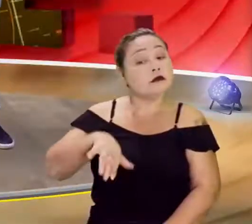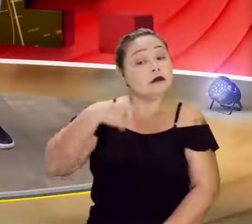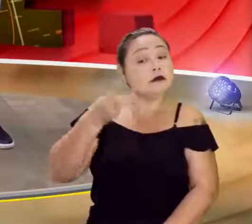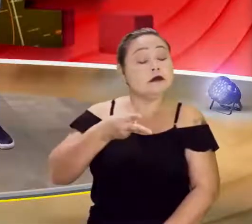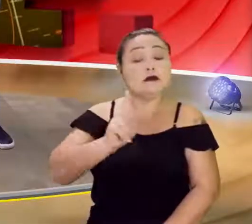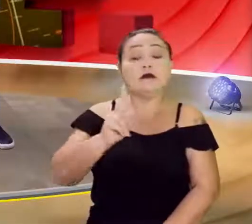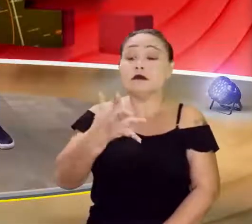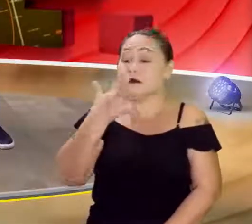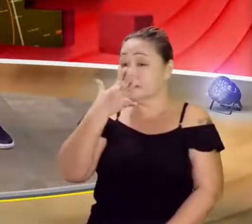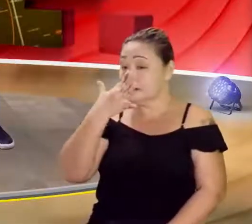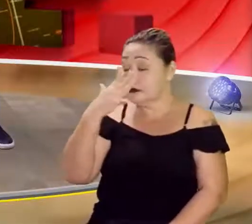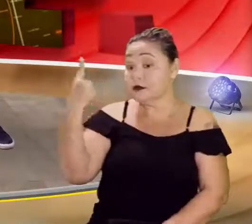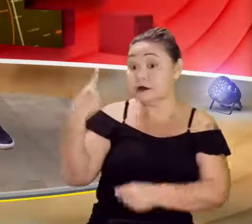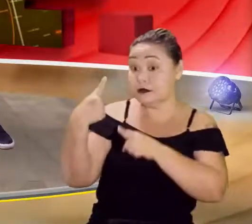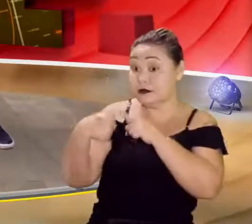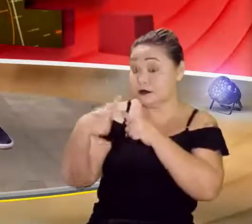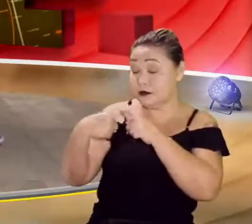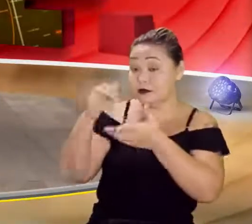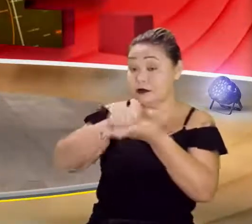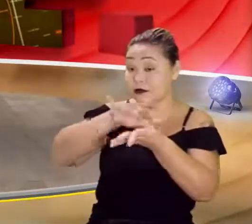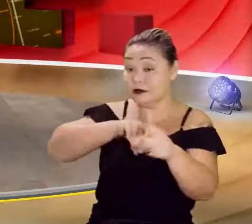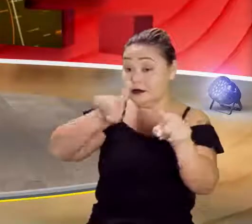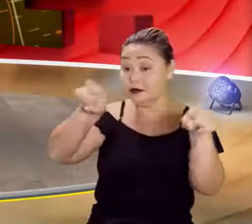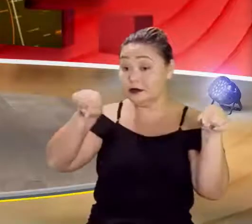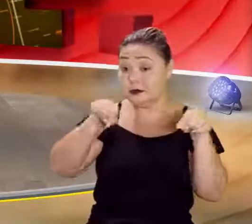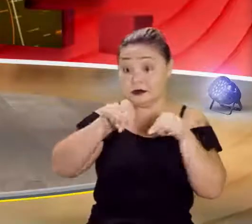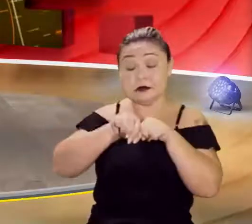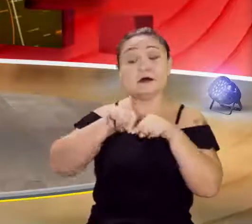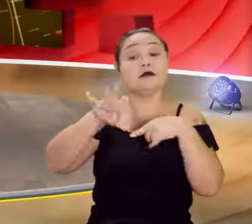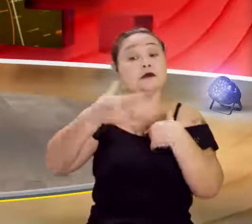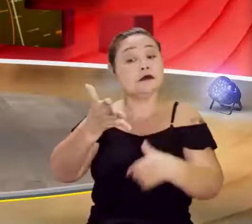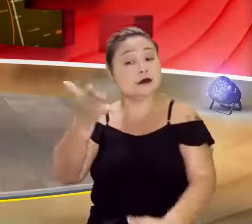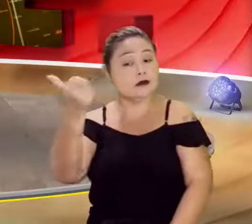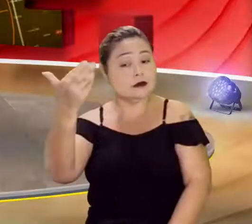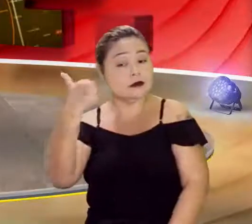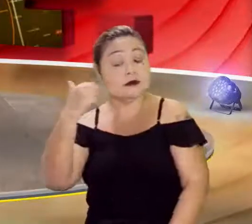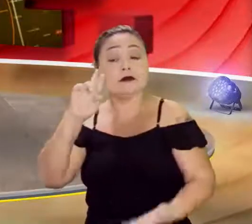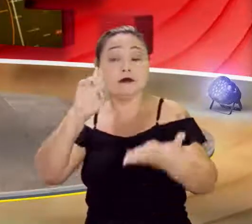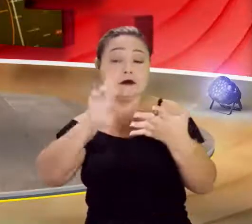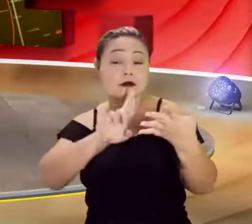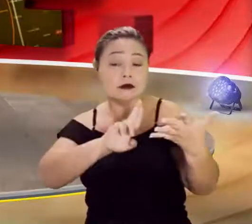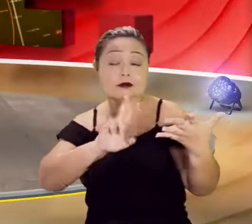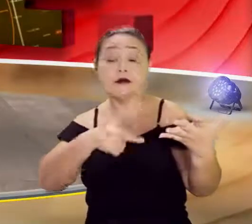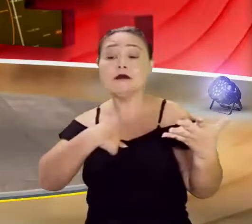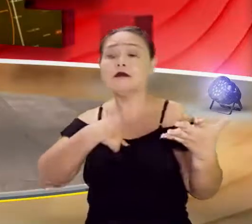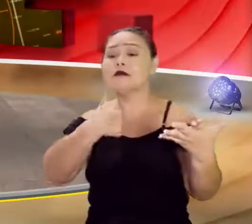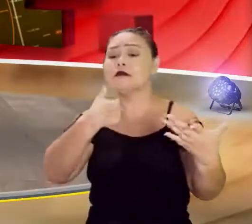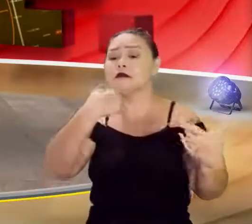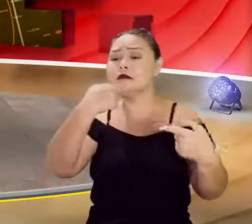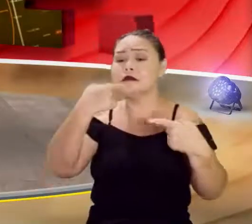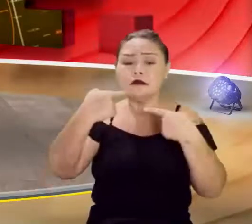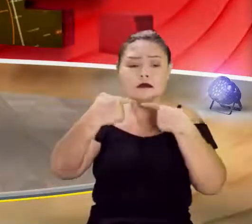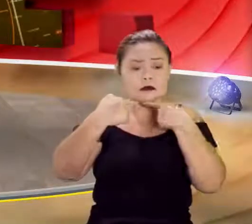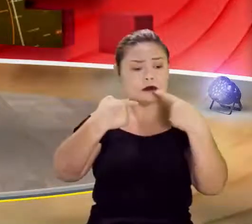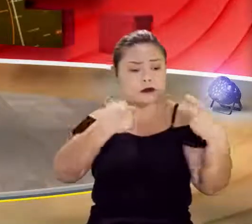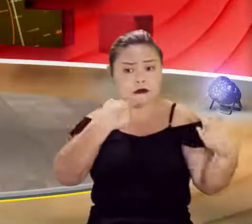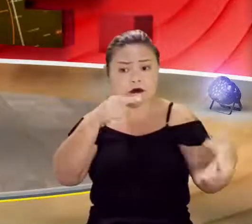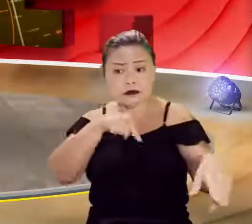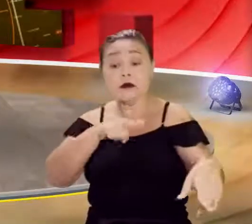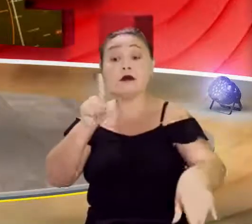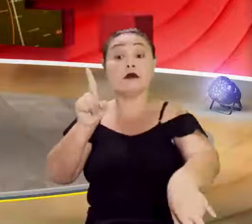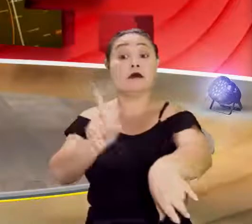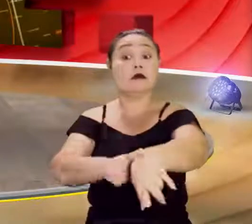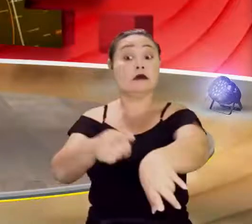Continue nos assistindo porque as atividades de sala vêm pra gente resolver, né? Pra quem ficou com aquela dúvida, a hora é